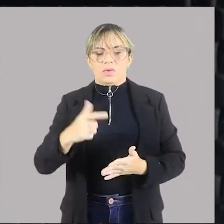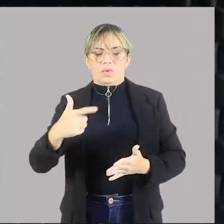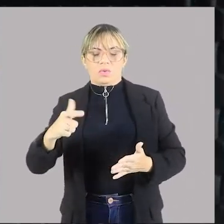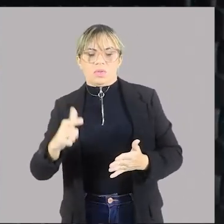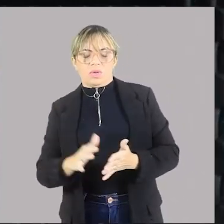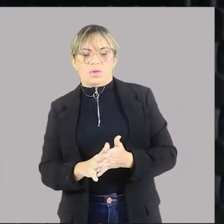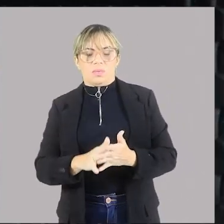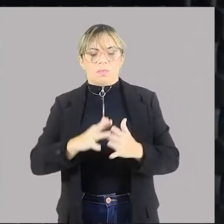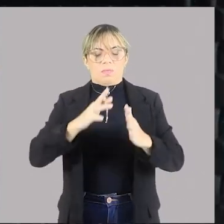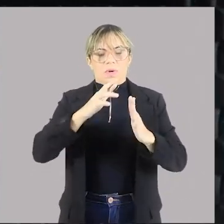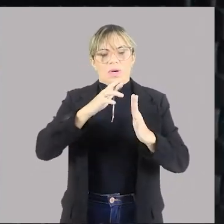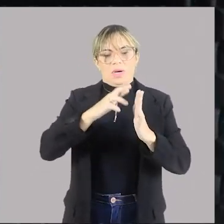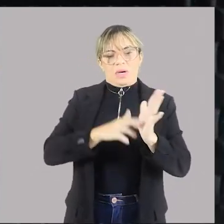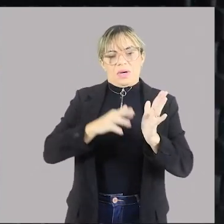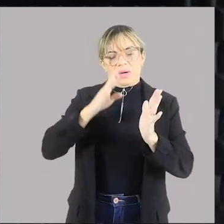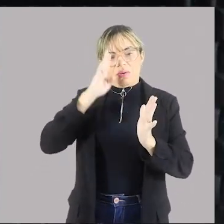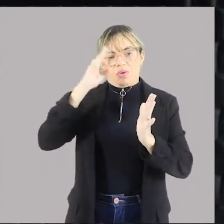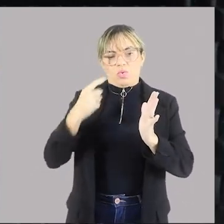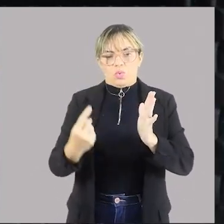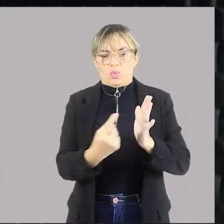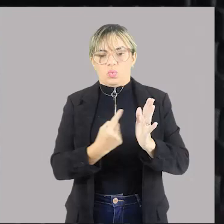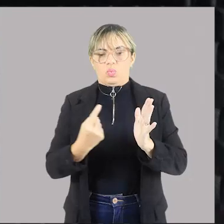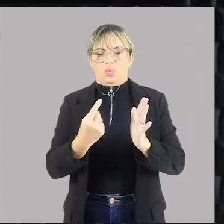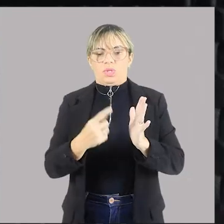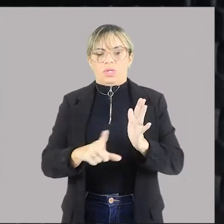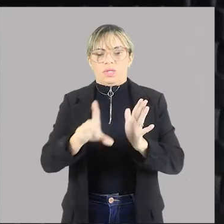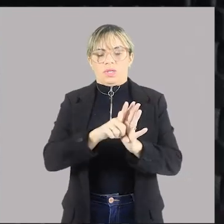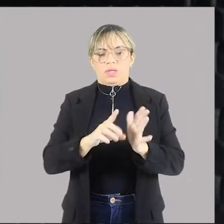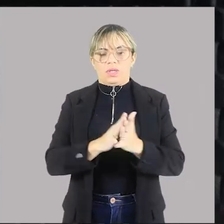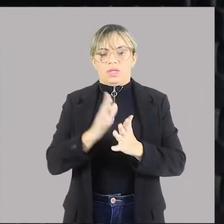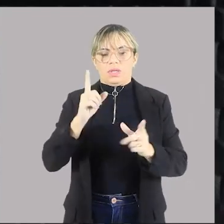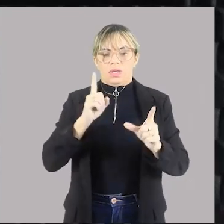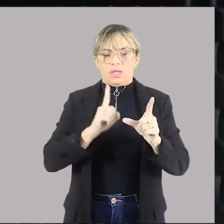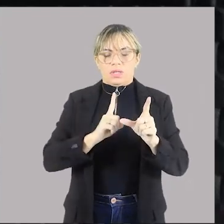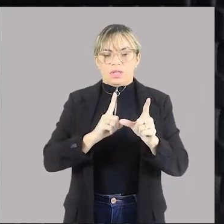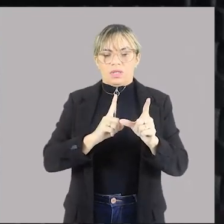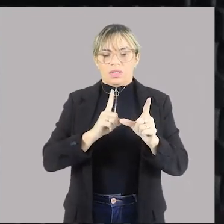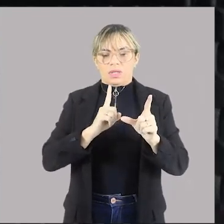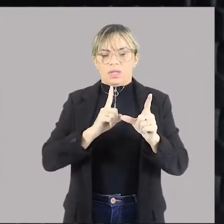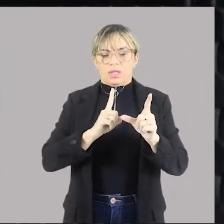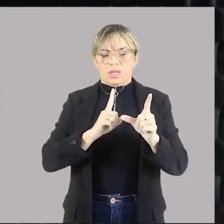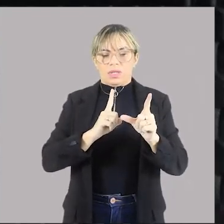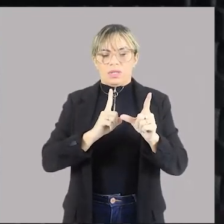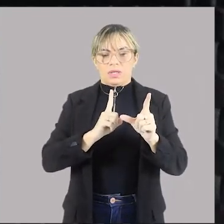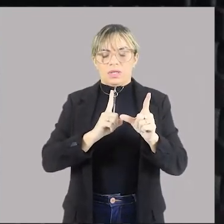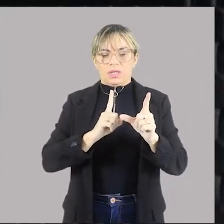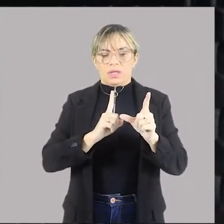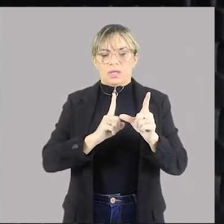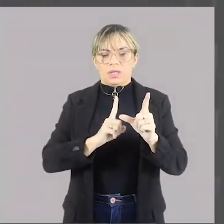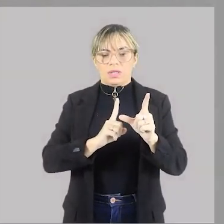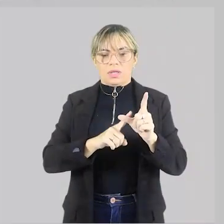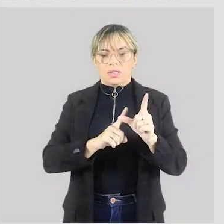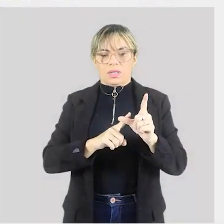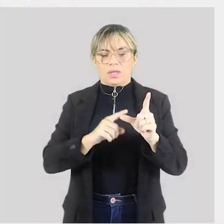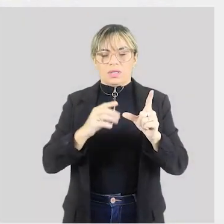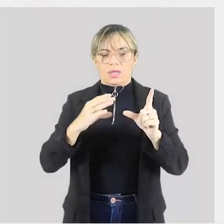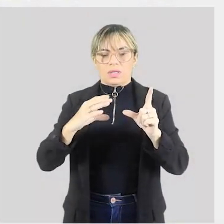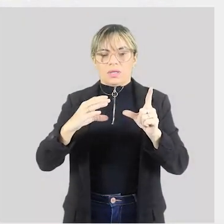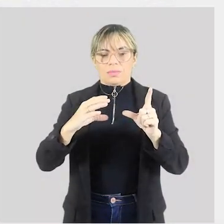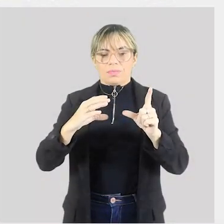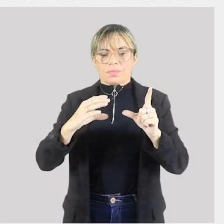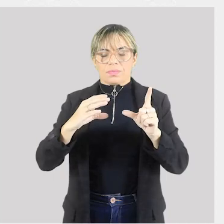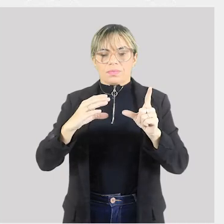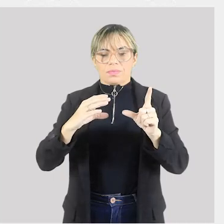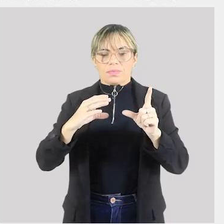código de direito administrativo. É sobre isso que a questão está falando. Letra B, portanto, a assertiva correta. Possui regras